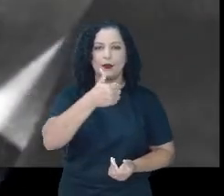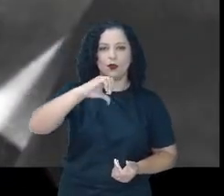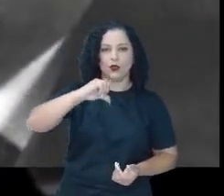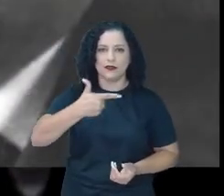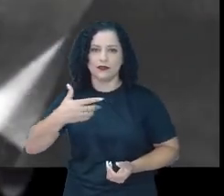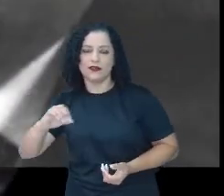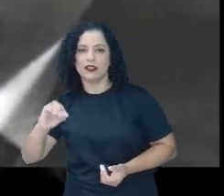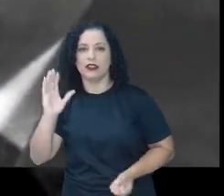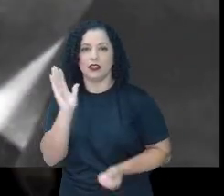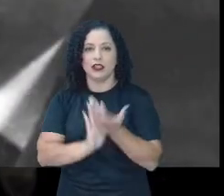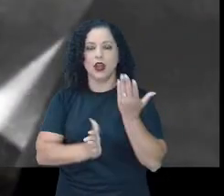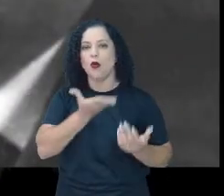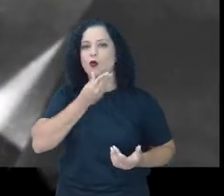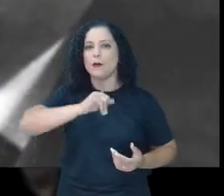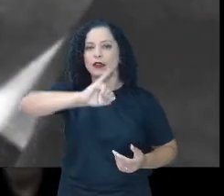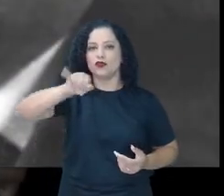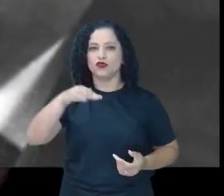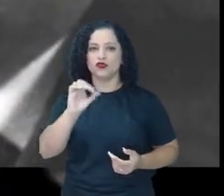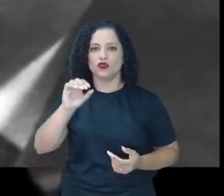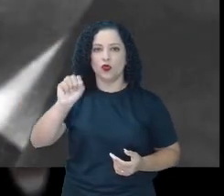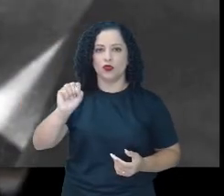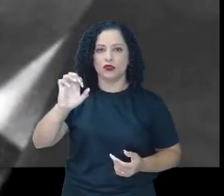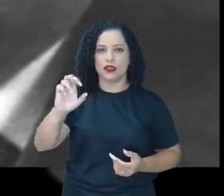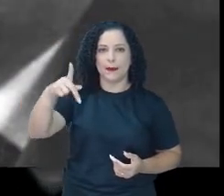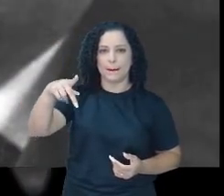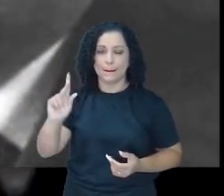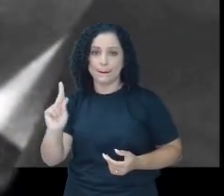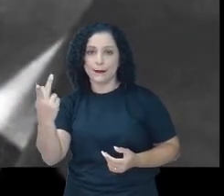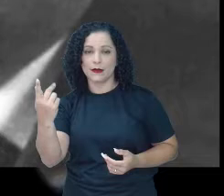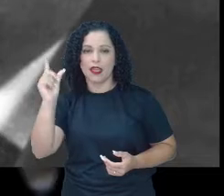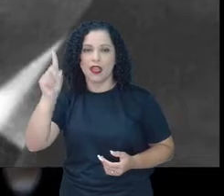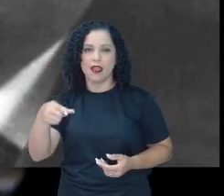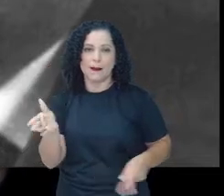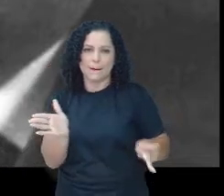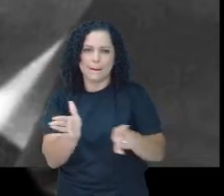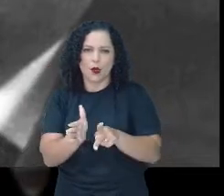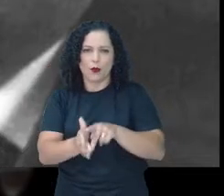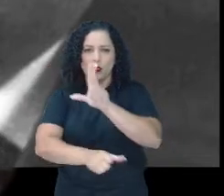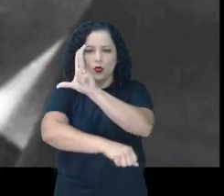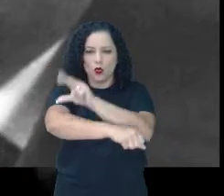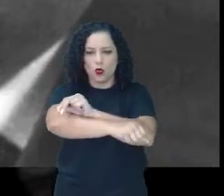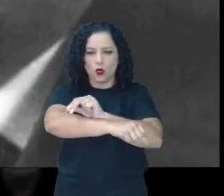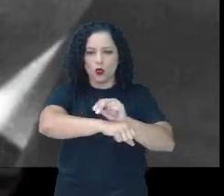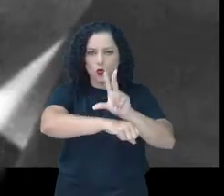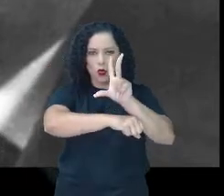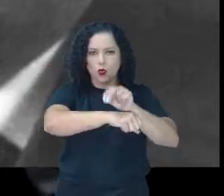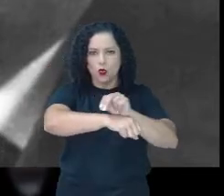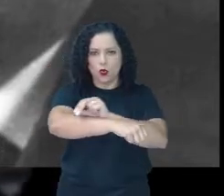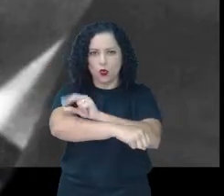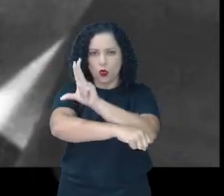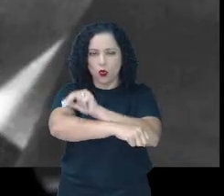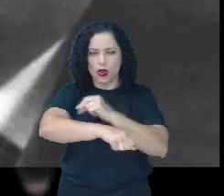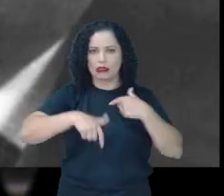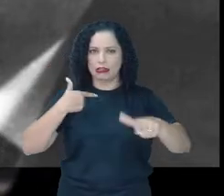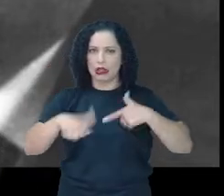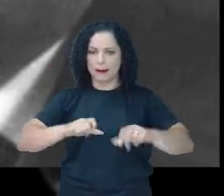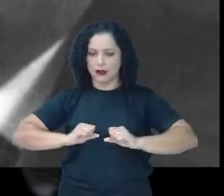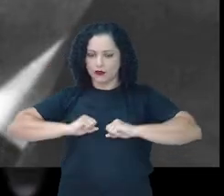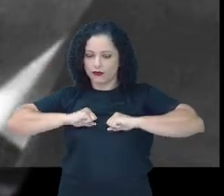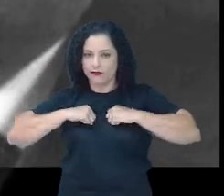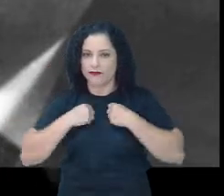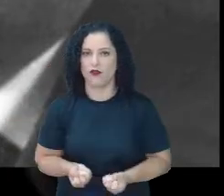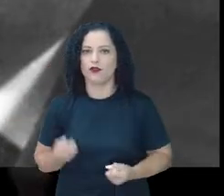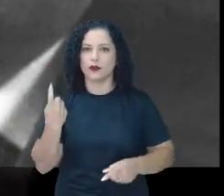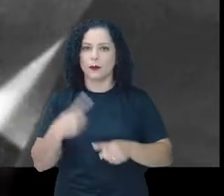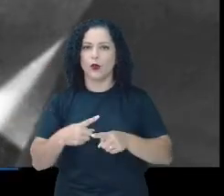criada por Joseph Capek. Ela vem da palavra robota, que no tcheco significa trabalho forçado, porque se achava que os